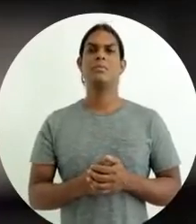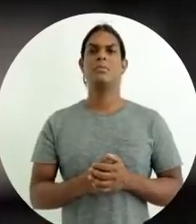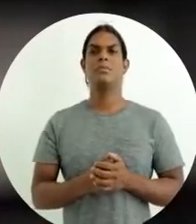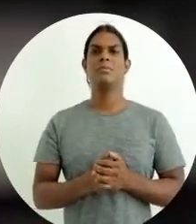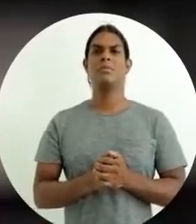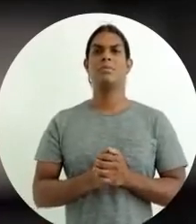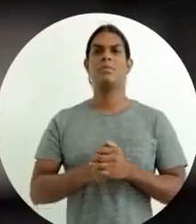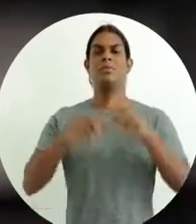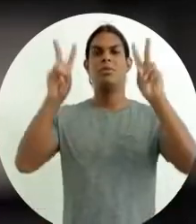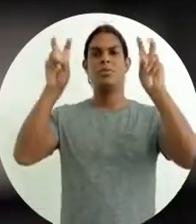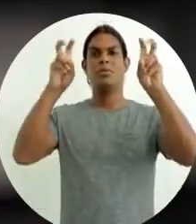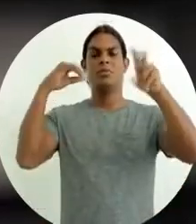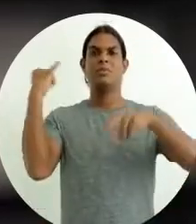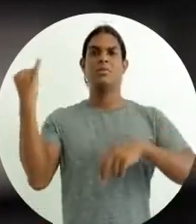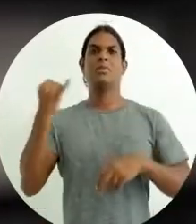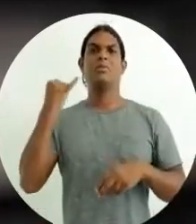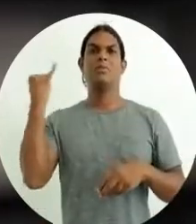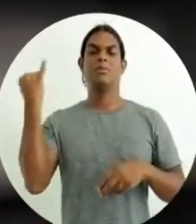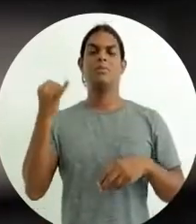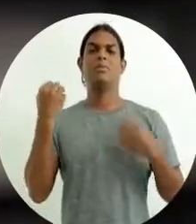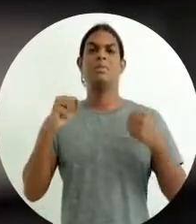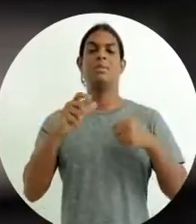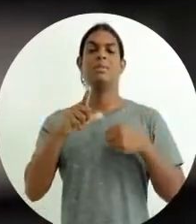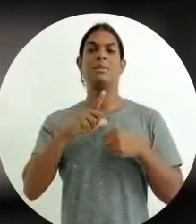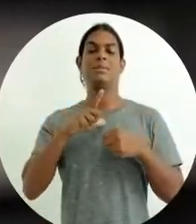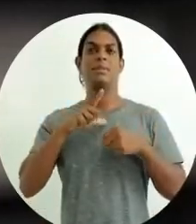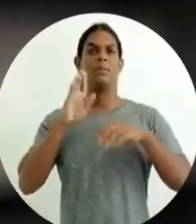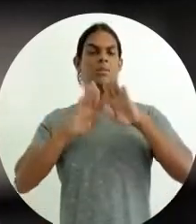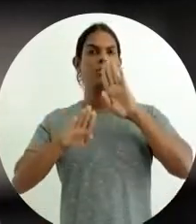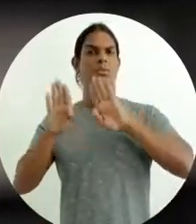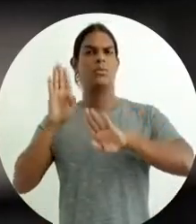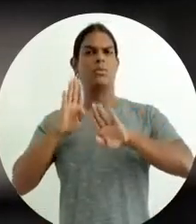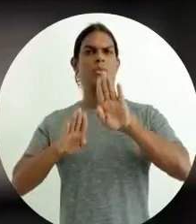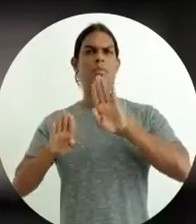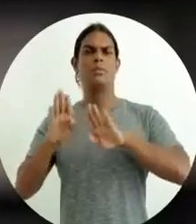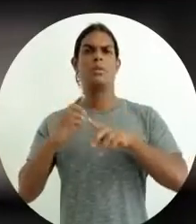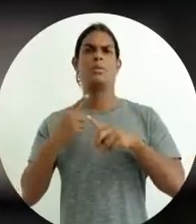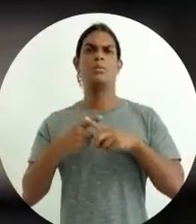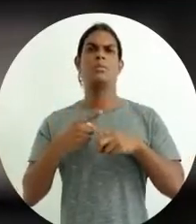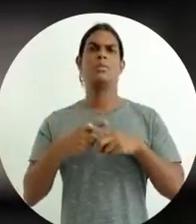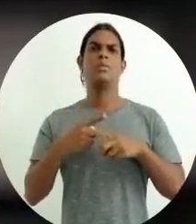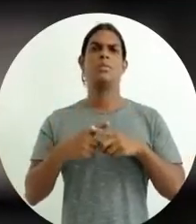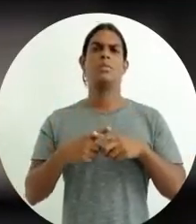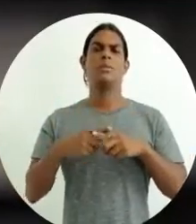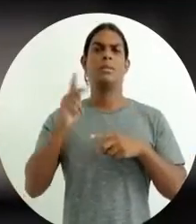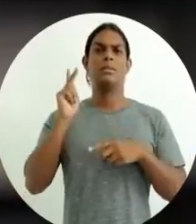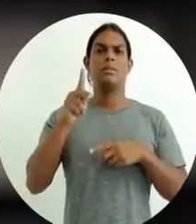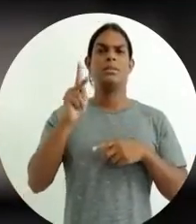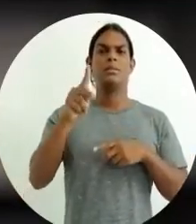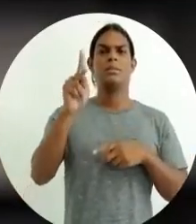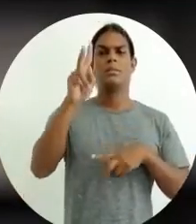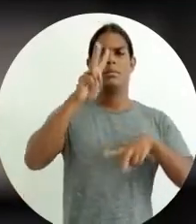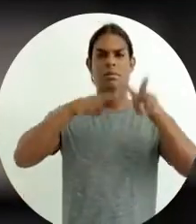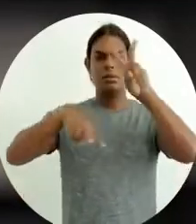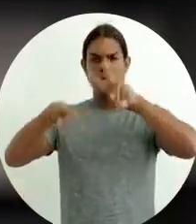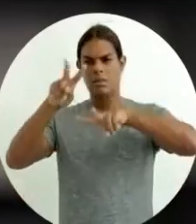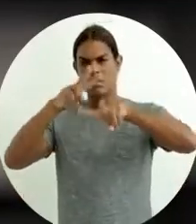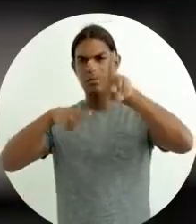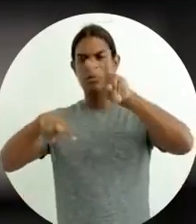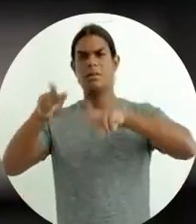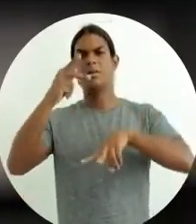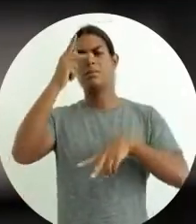tópico importante, é preciso ter cuidado, pois ele está o tempo todo